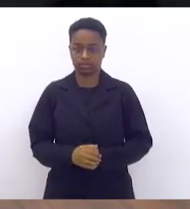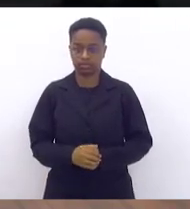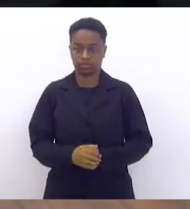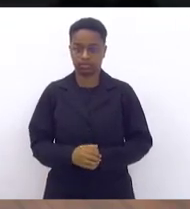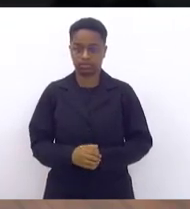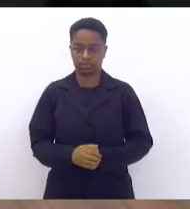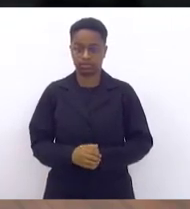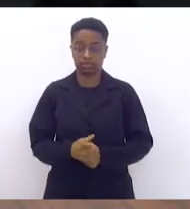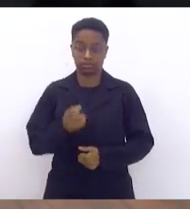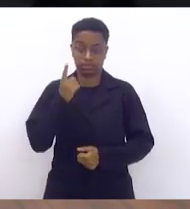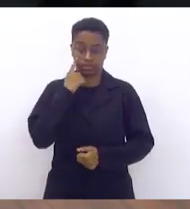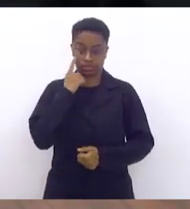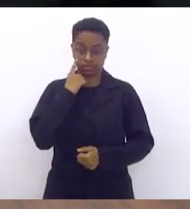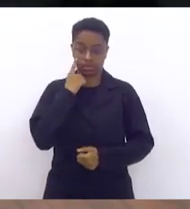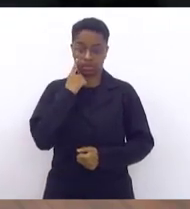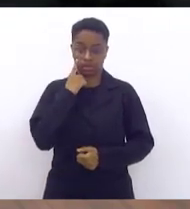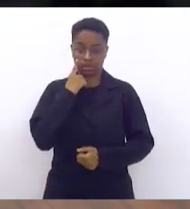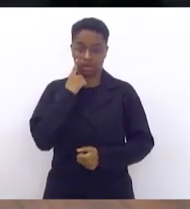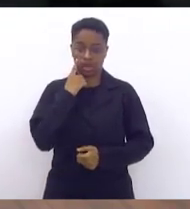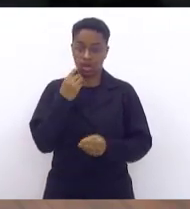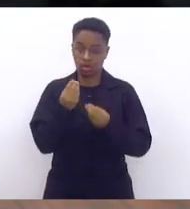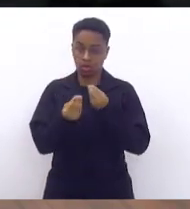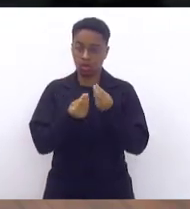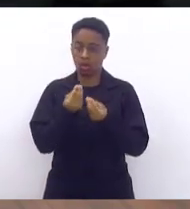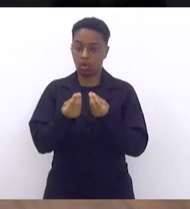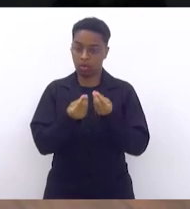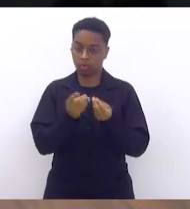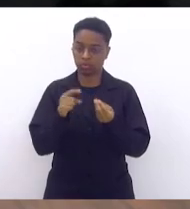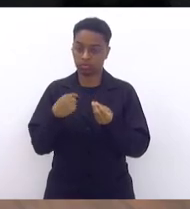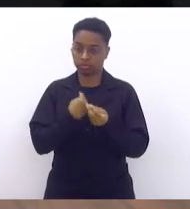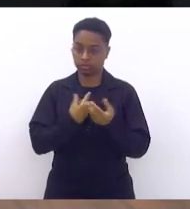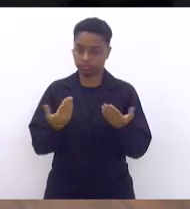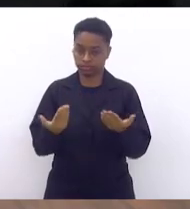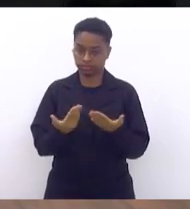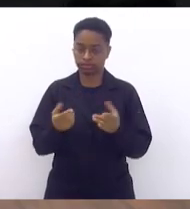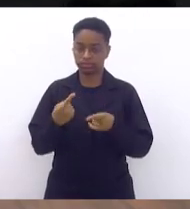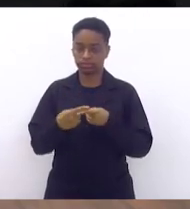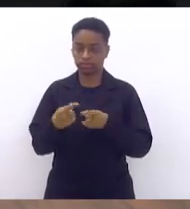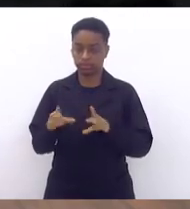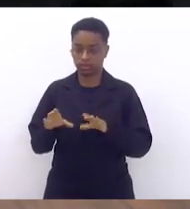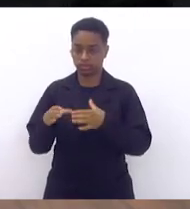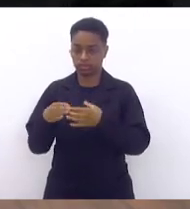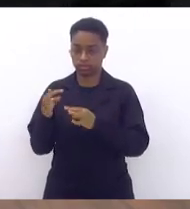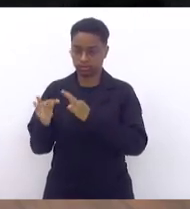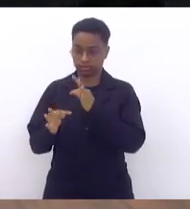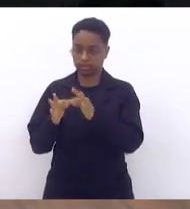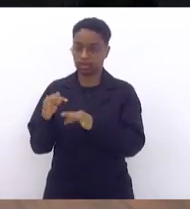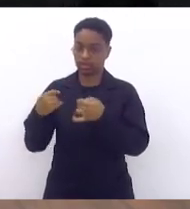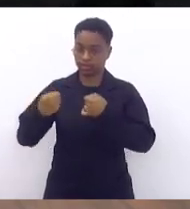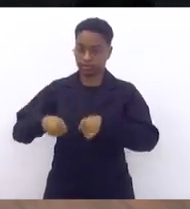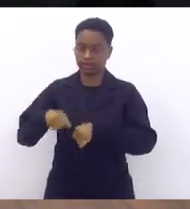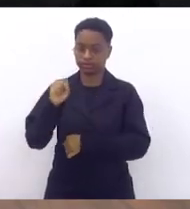veja onde nós estamos chegando. As comunidades terapêuticas são necessárias,